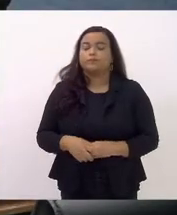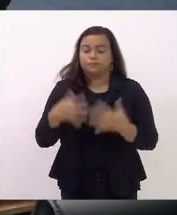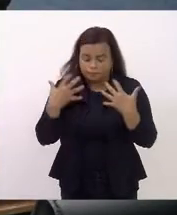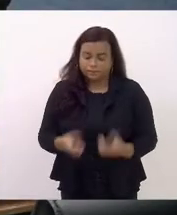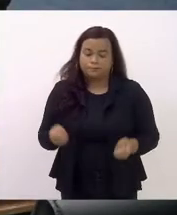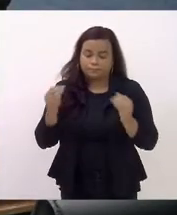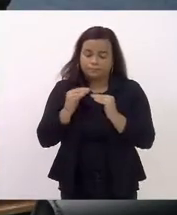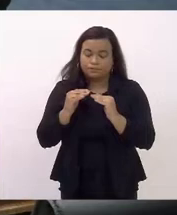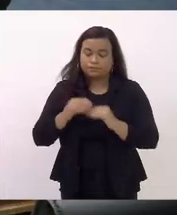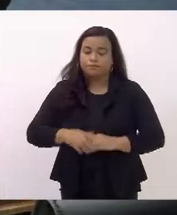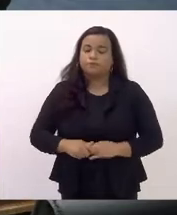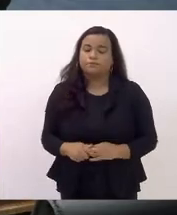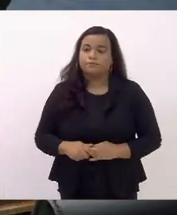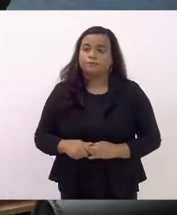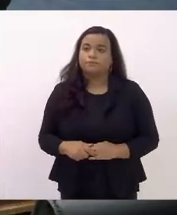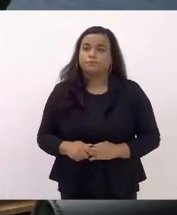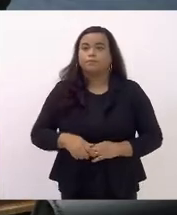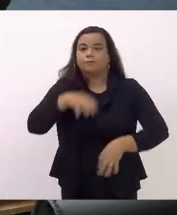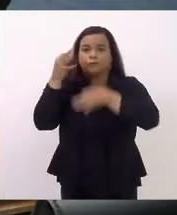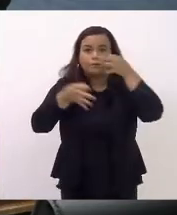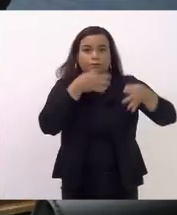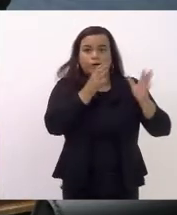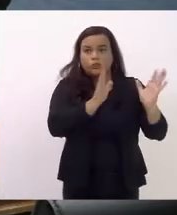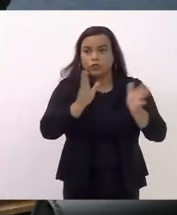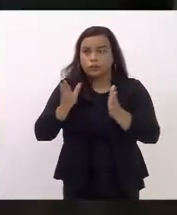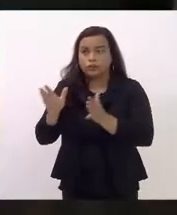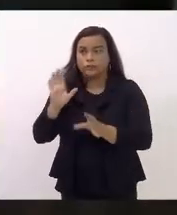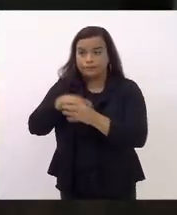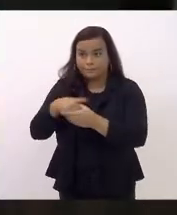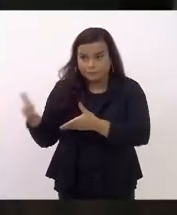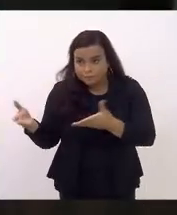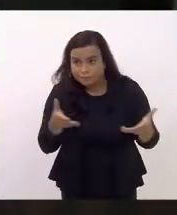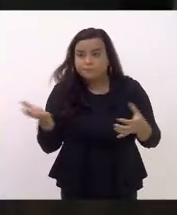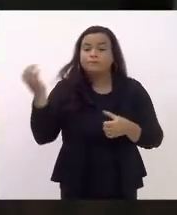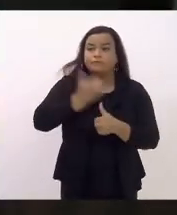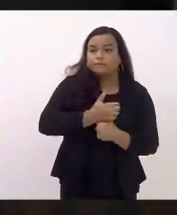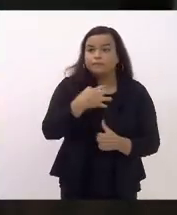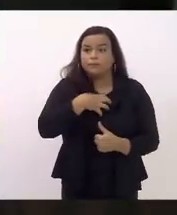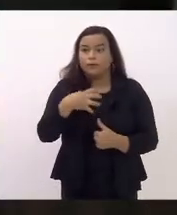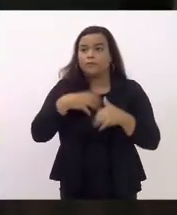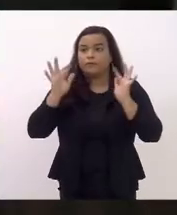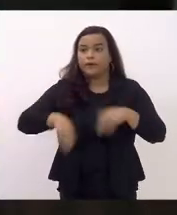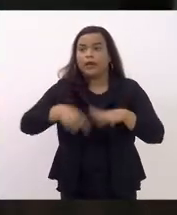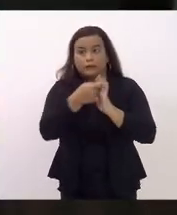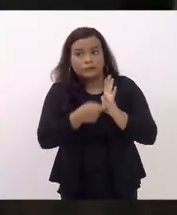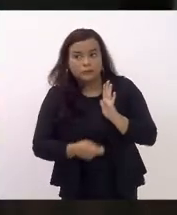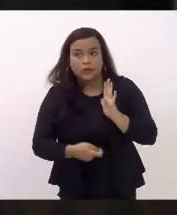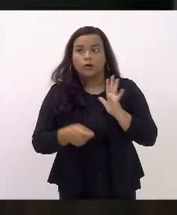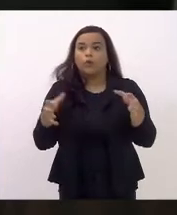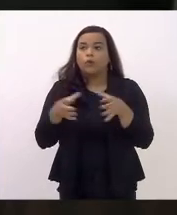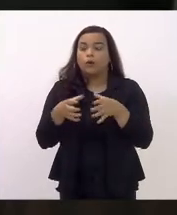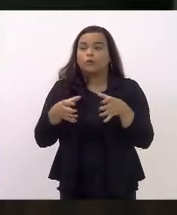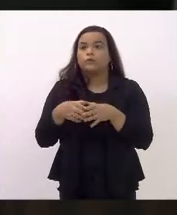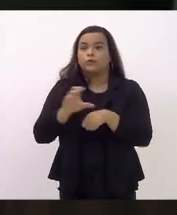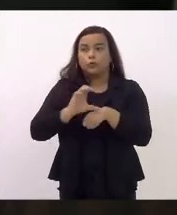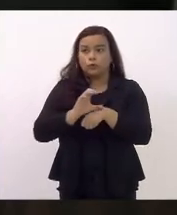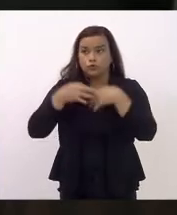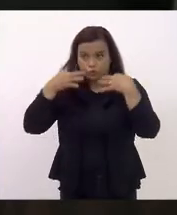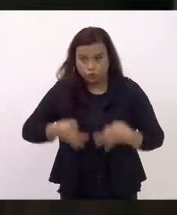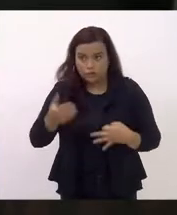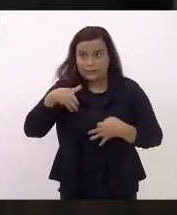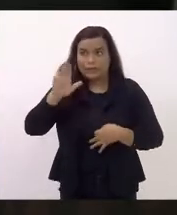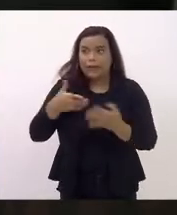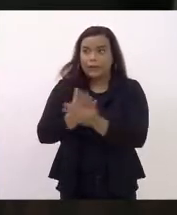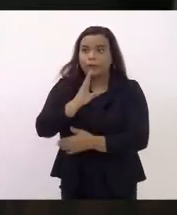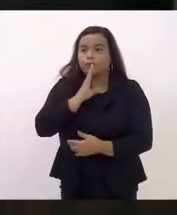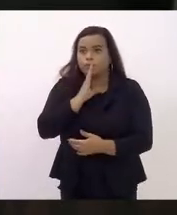Favorável. Com os pareceres emitidos em votação, substitutivo com forma final de redação da Comissão de Constituição e Justiça. Se os que aprovam permaneçam